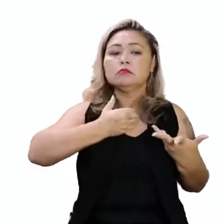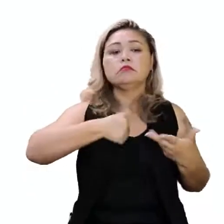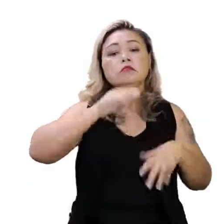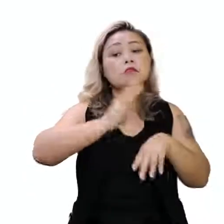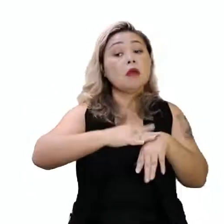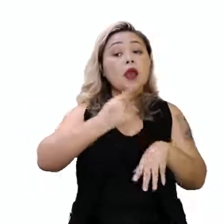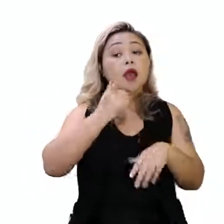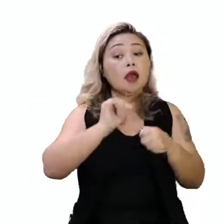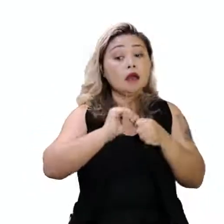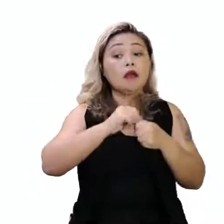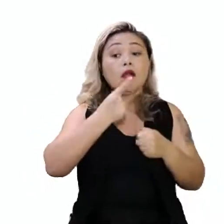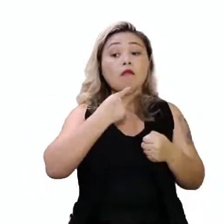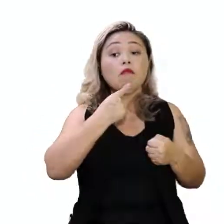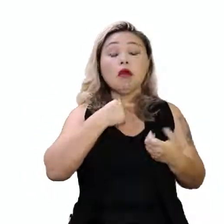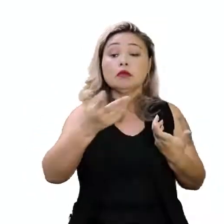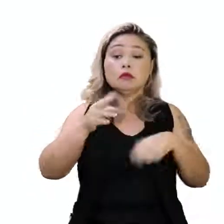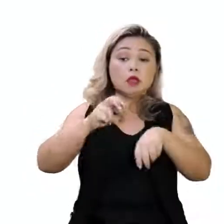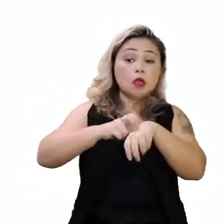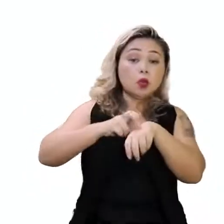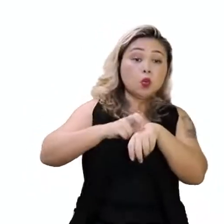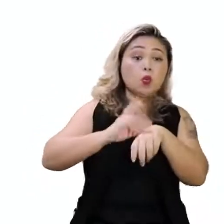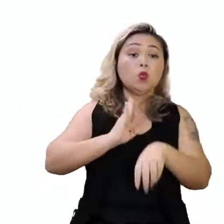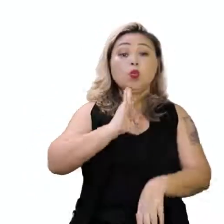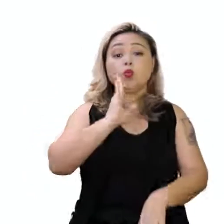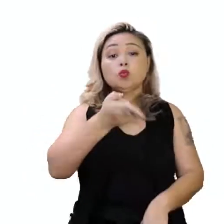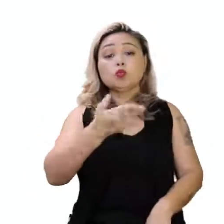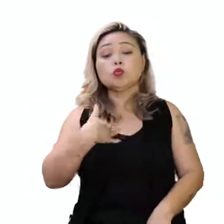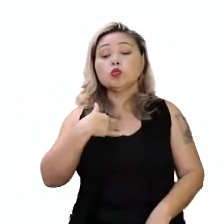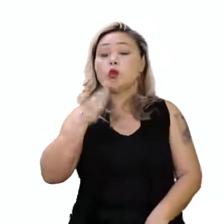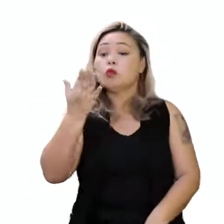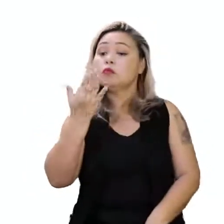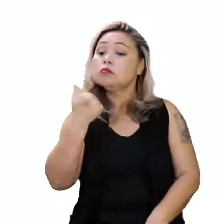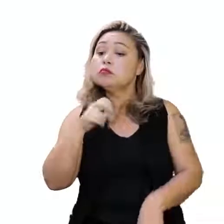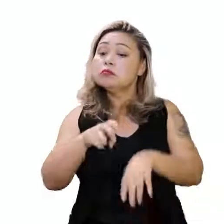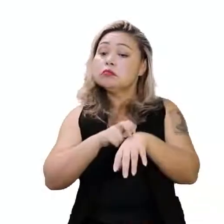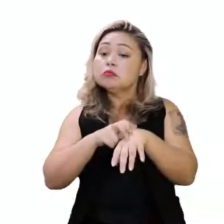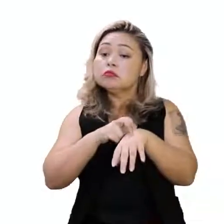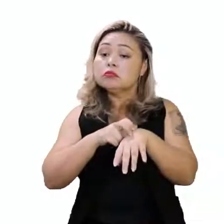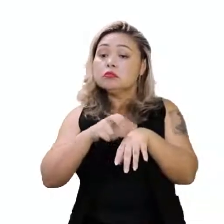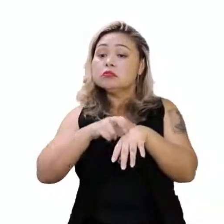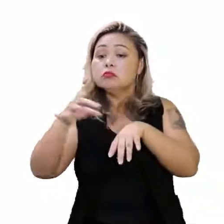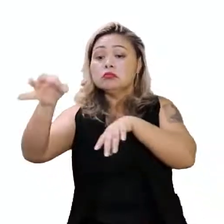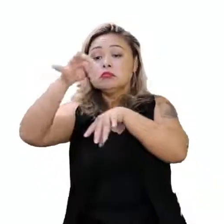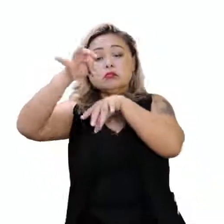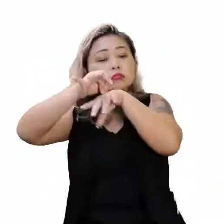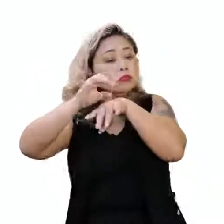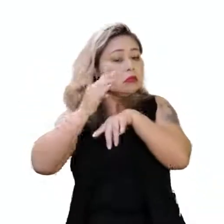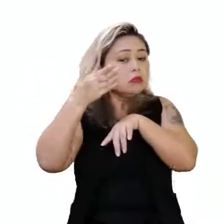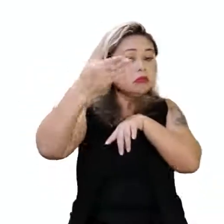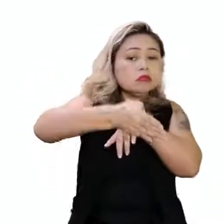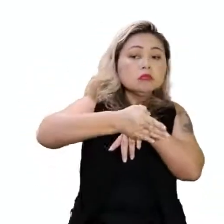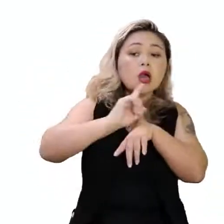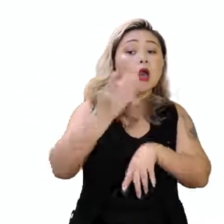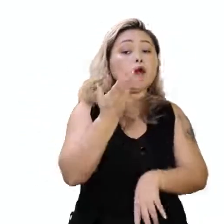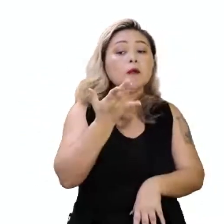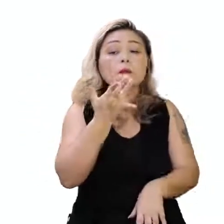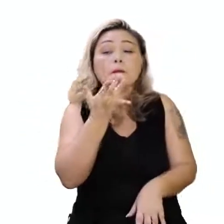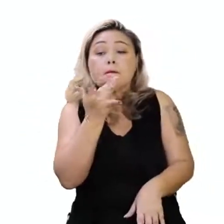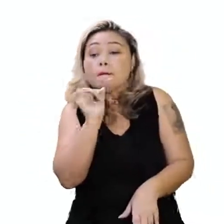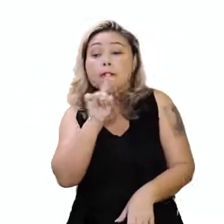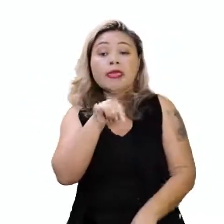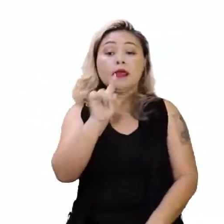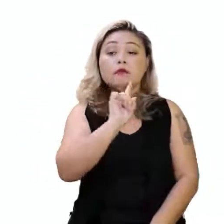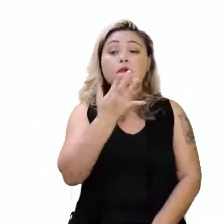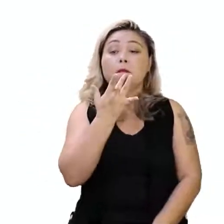mais vermelhinhas e as maçãs verdes, mas elas só comiam a verdinha, se alimentavam da verdinha. Uma abelhudinha foi lá e disse, eu quero provar a